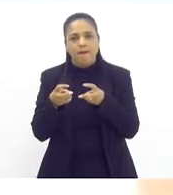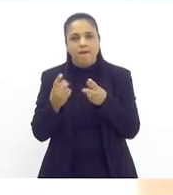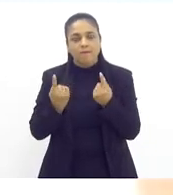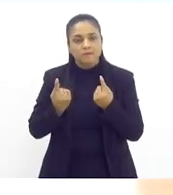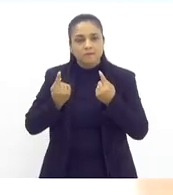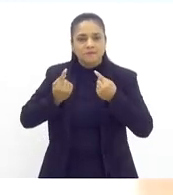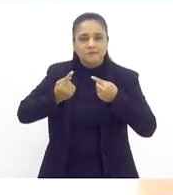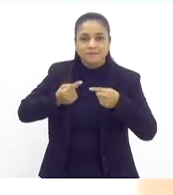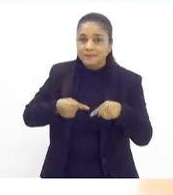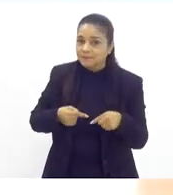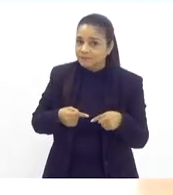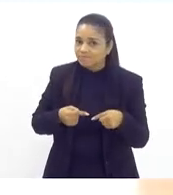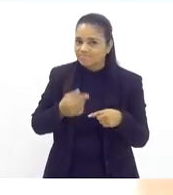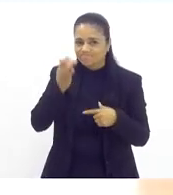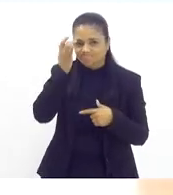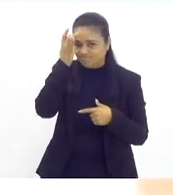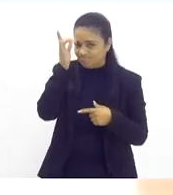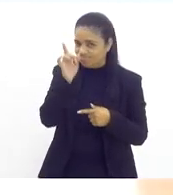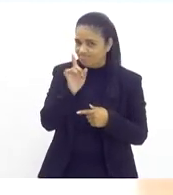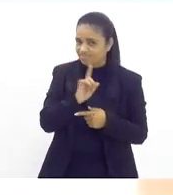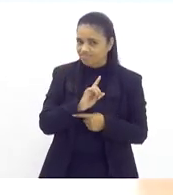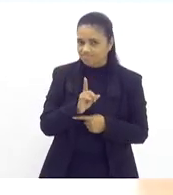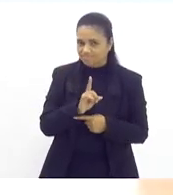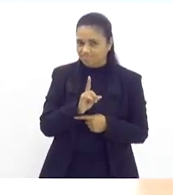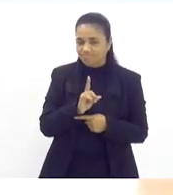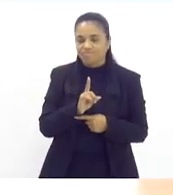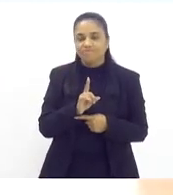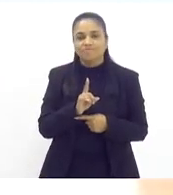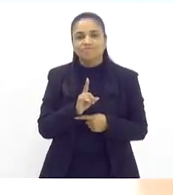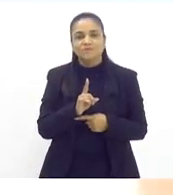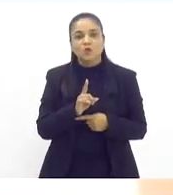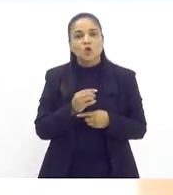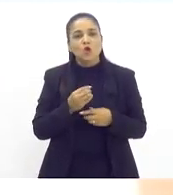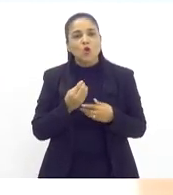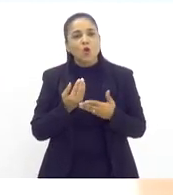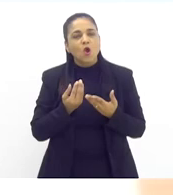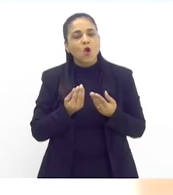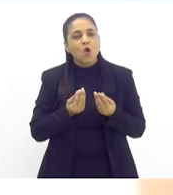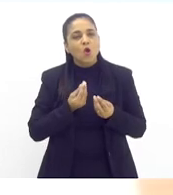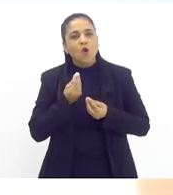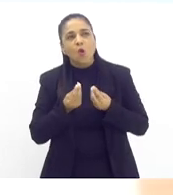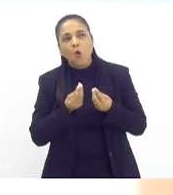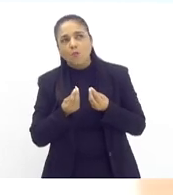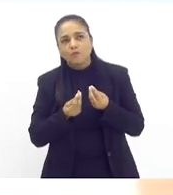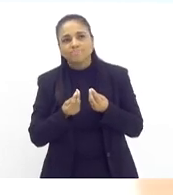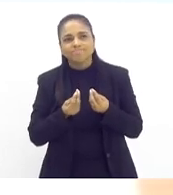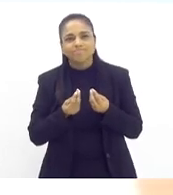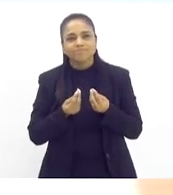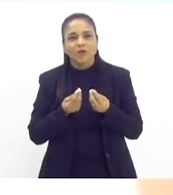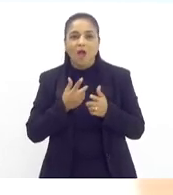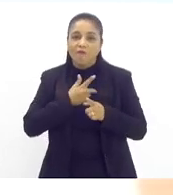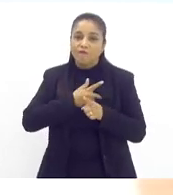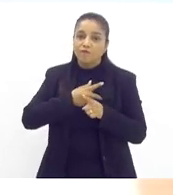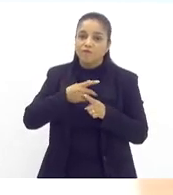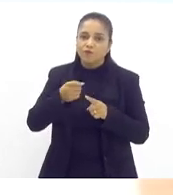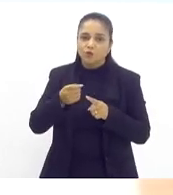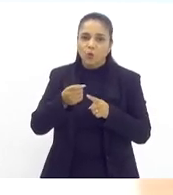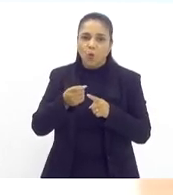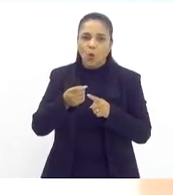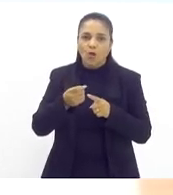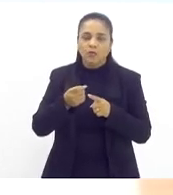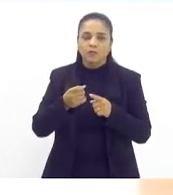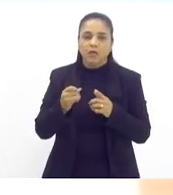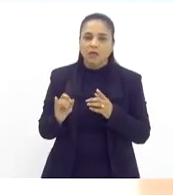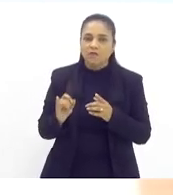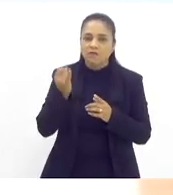desafio não vai ser tão fácil, talvez, né, como foi a vitória sobre a hiperinflação